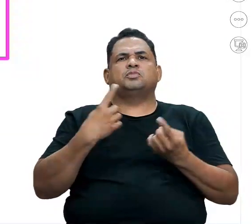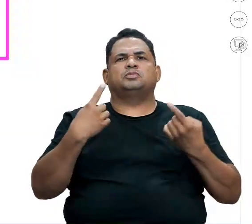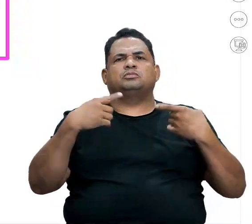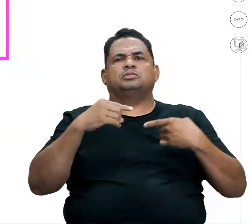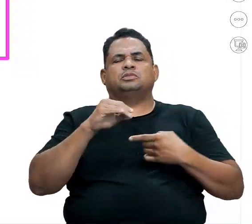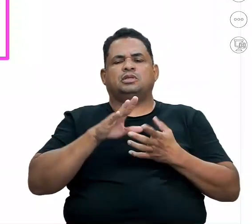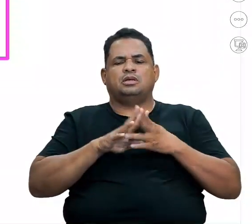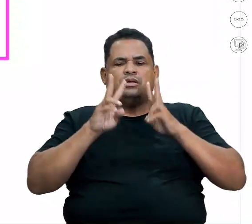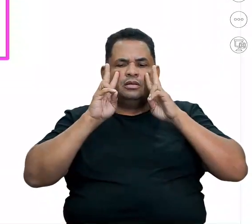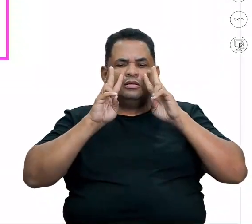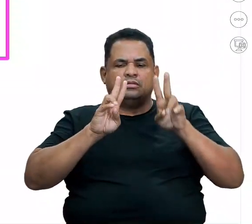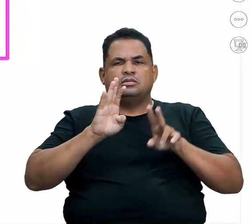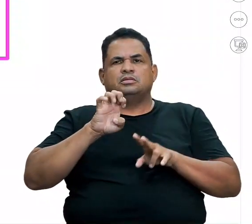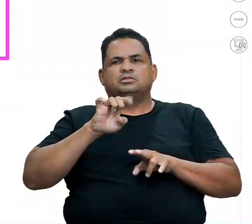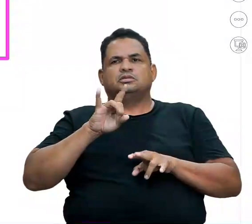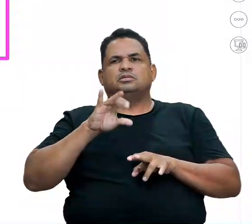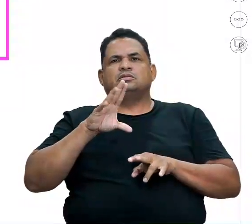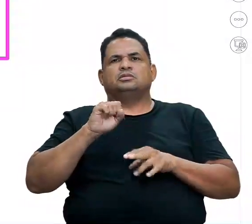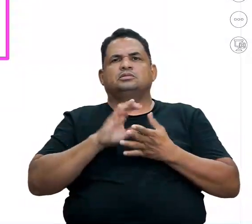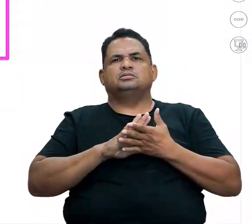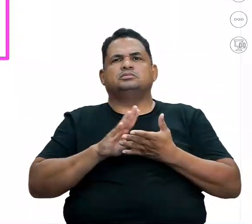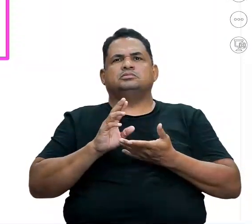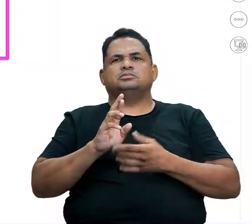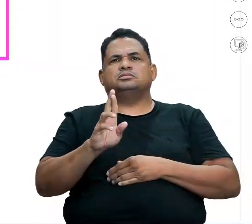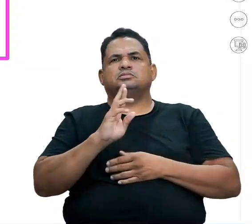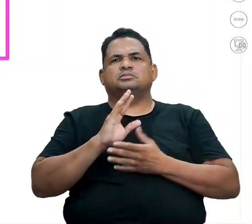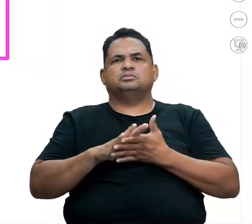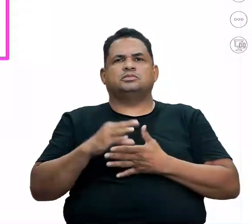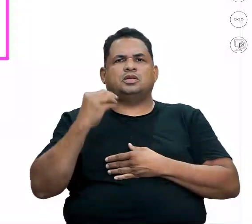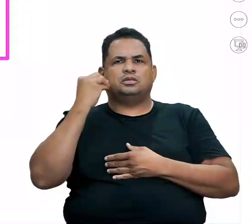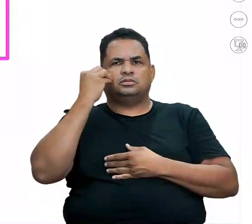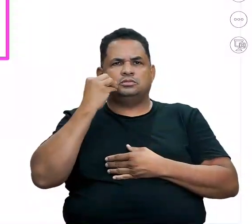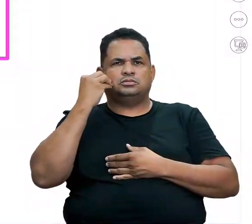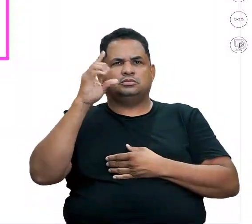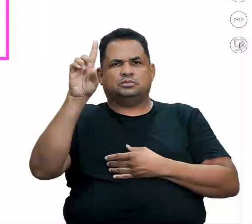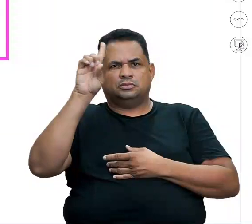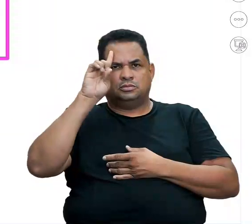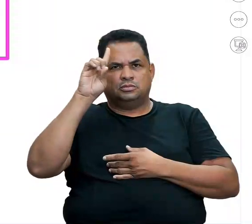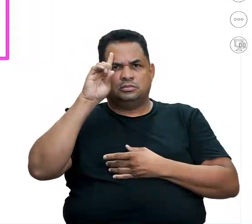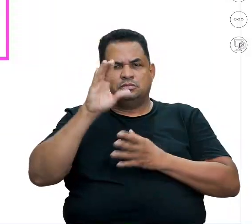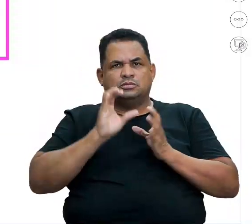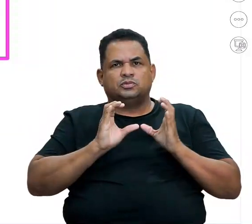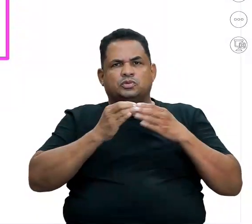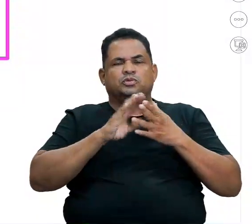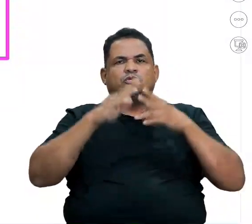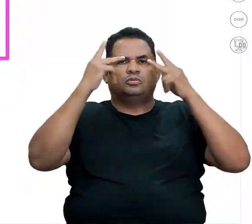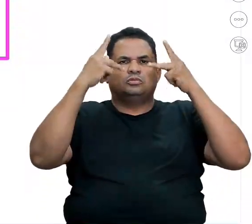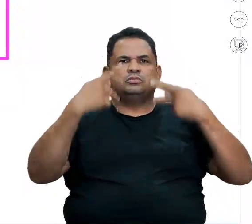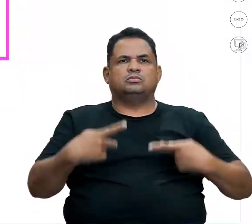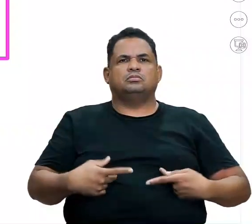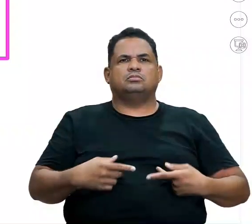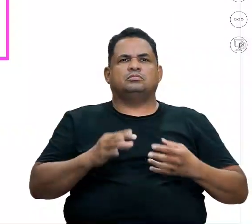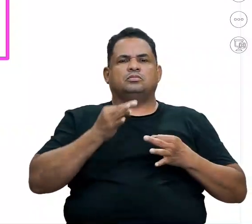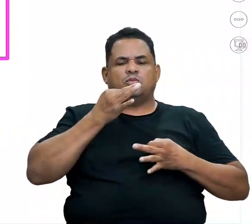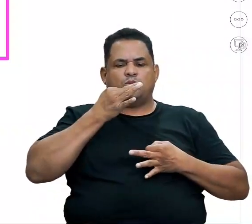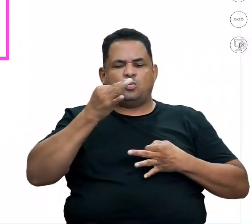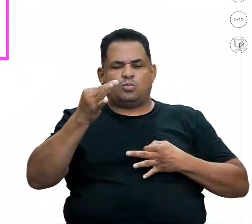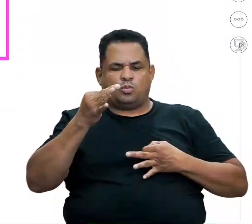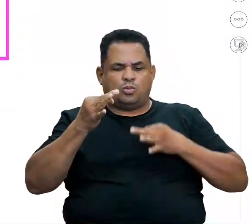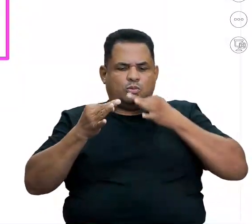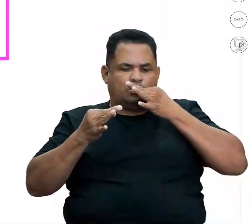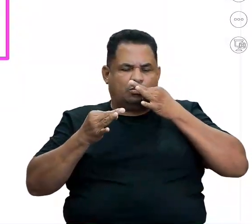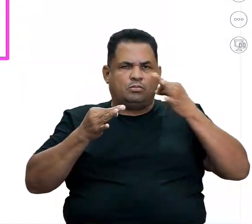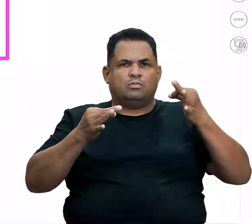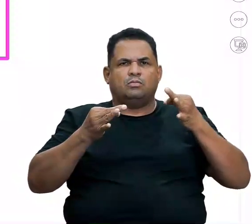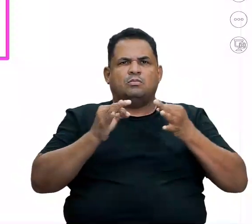Então, sendo o resultado aí da experiência cotidiana de determinado agrupamento humano. O relativismo cultural,